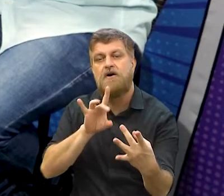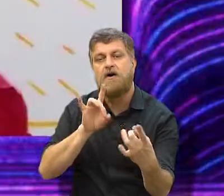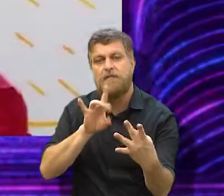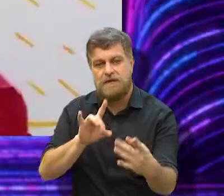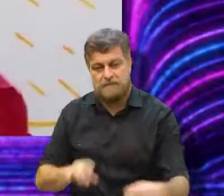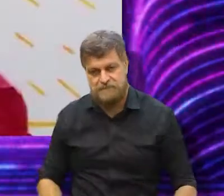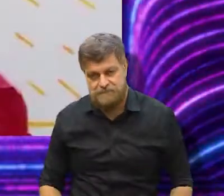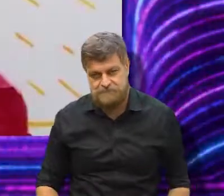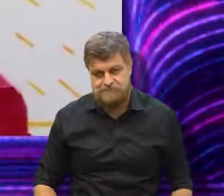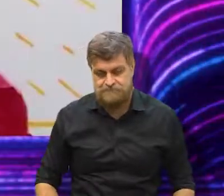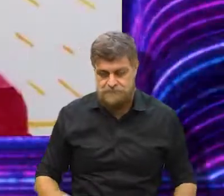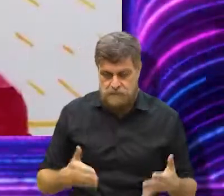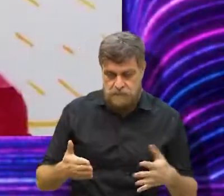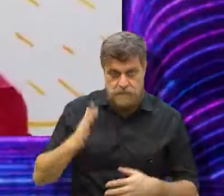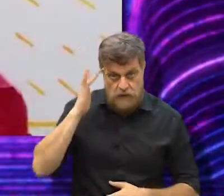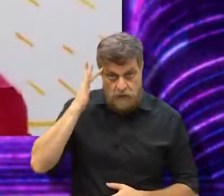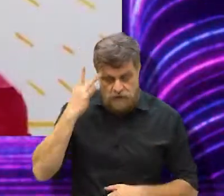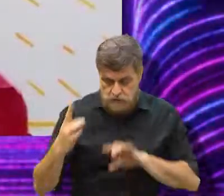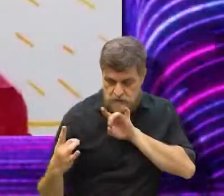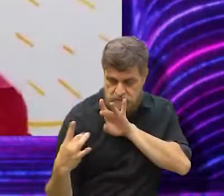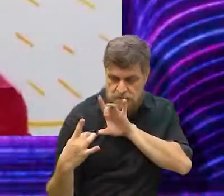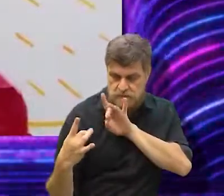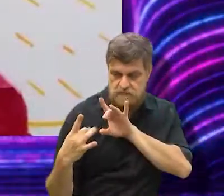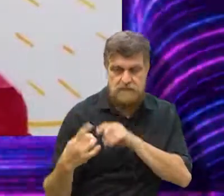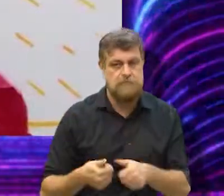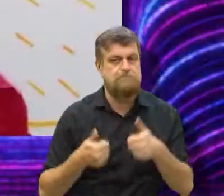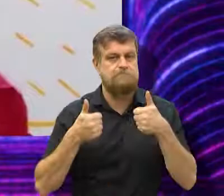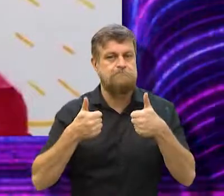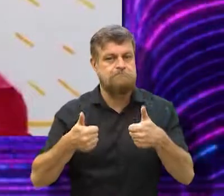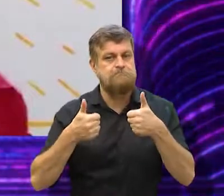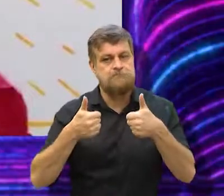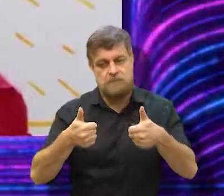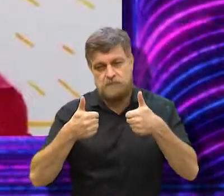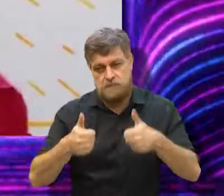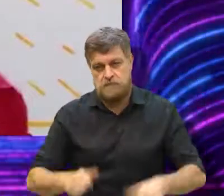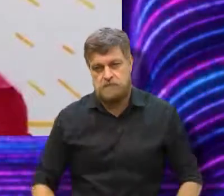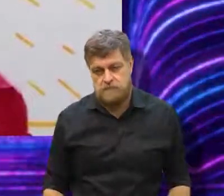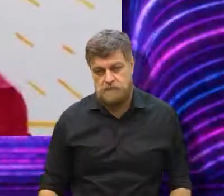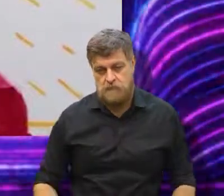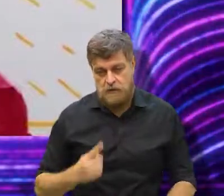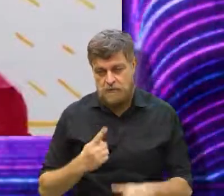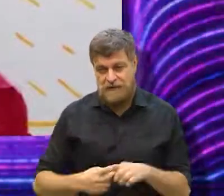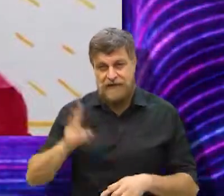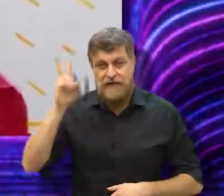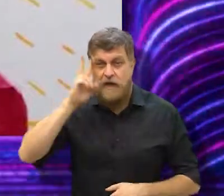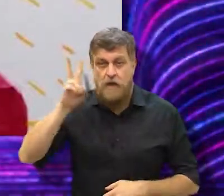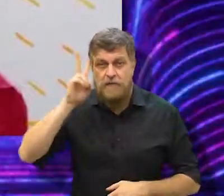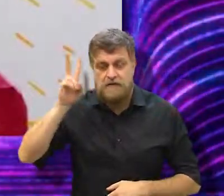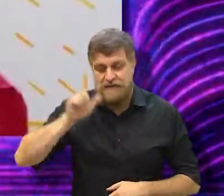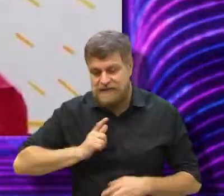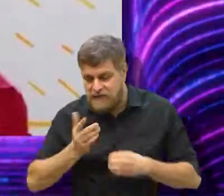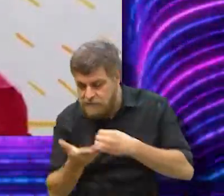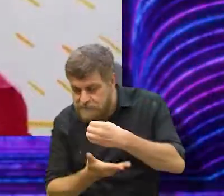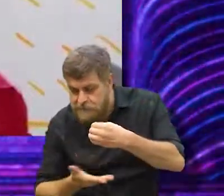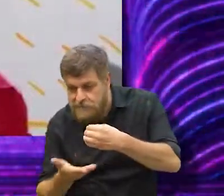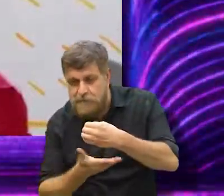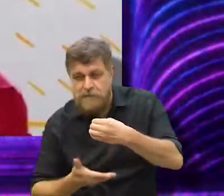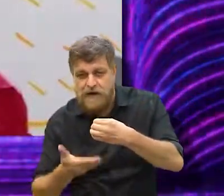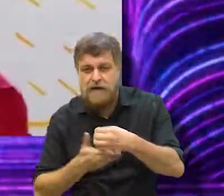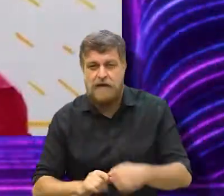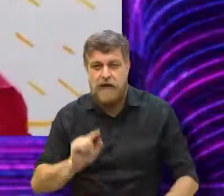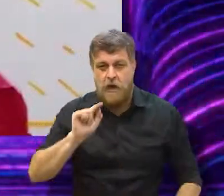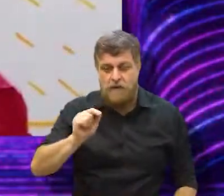teve? Olha, eu acho que o retorno está sendo super positivo, porque é uma história que abarca, eu acho